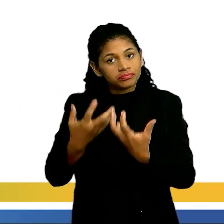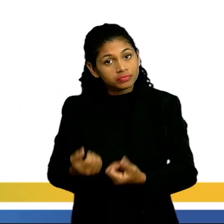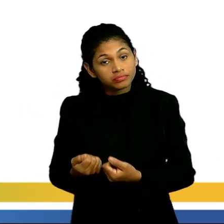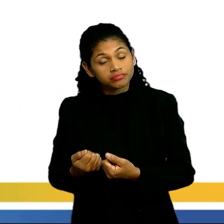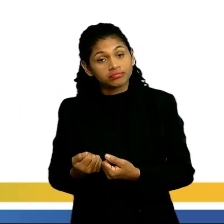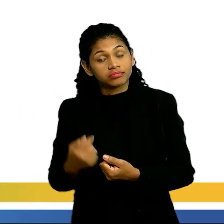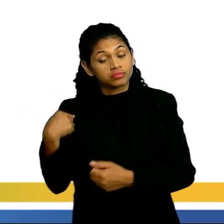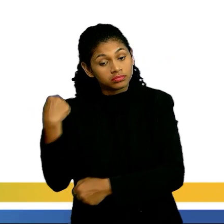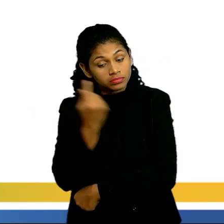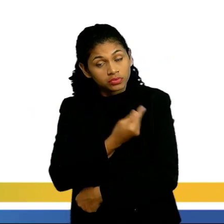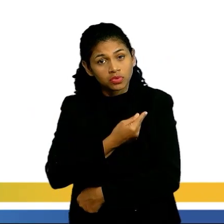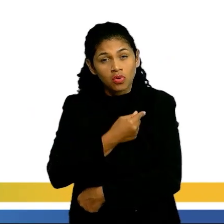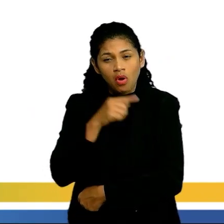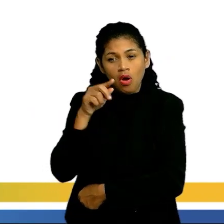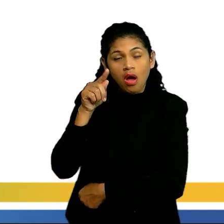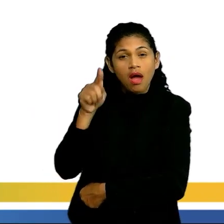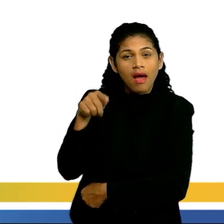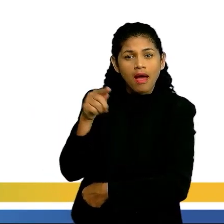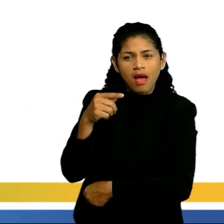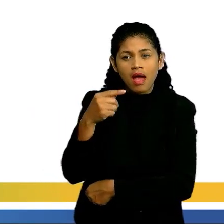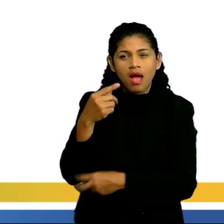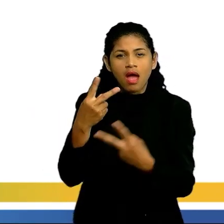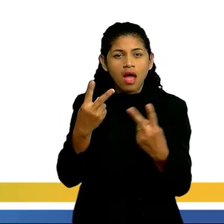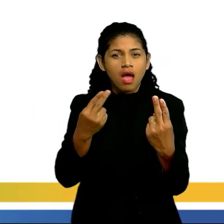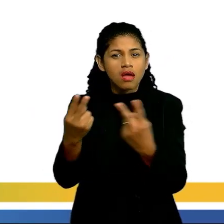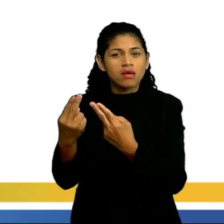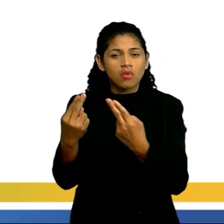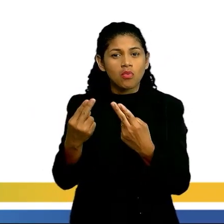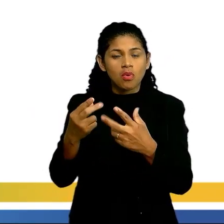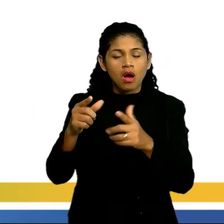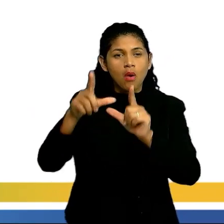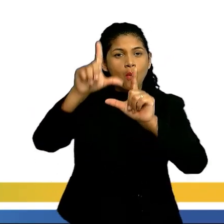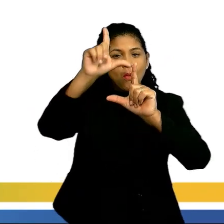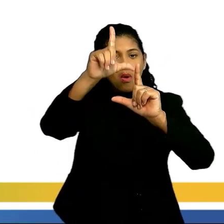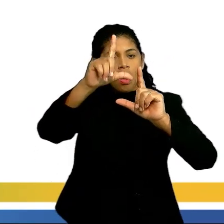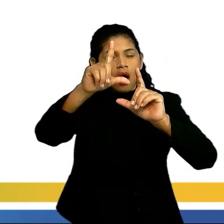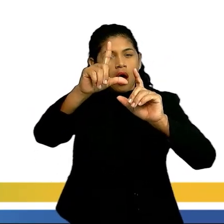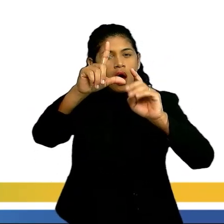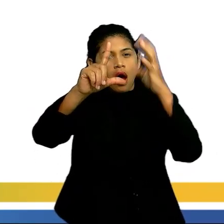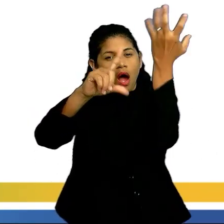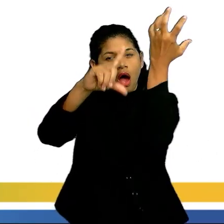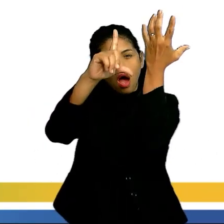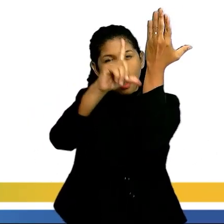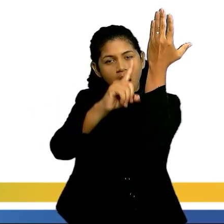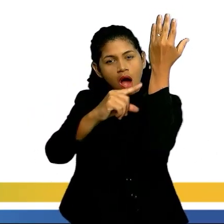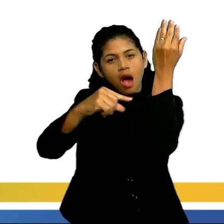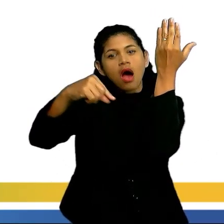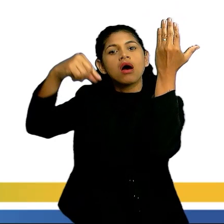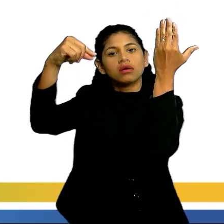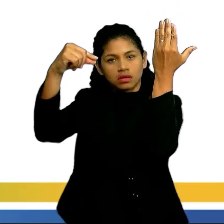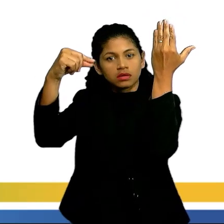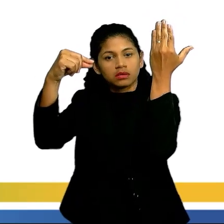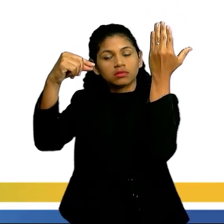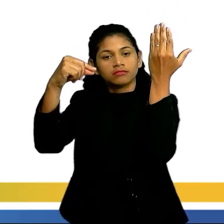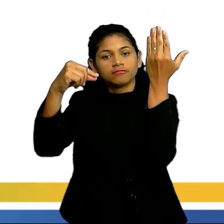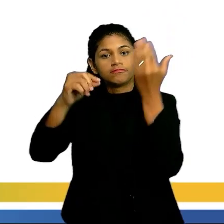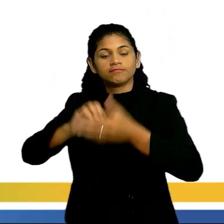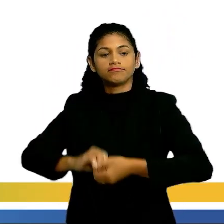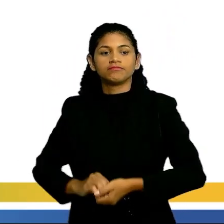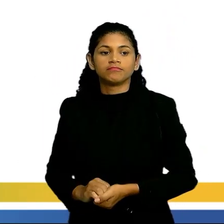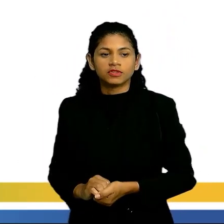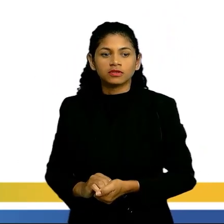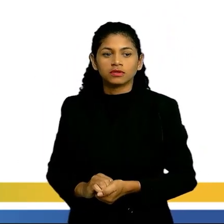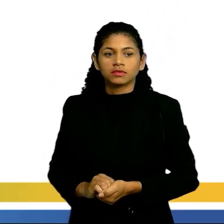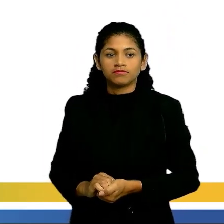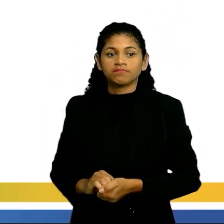a folha, que vai cair quando tiver que cair. Assim, o espírito apolíneo cria uma moral do fraco, ou